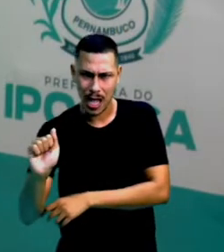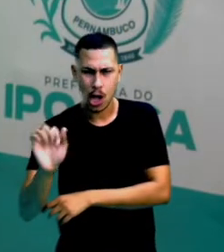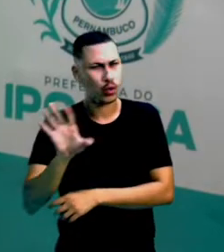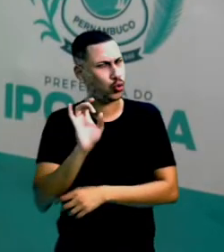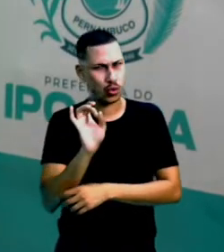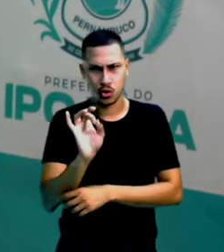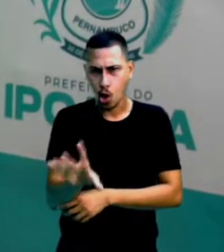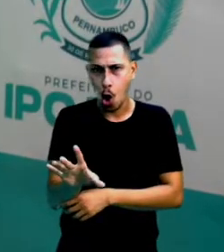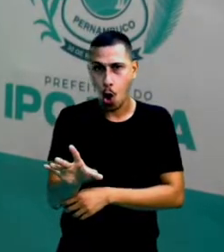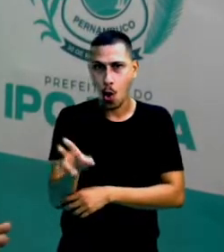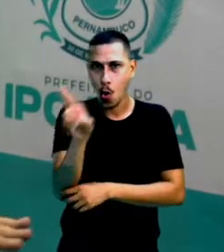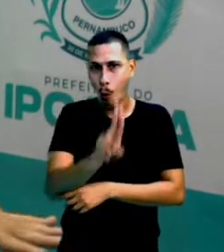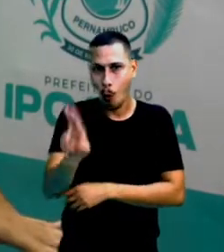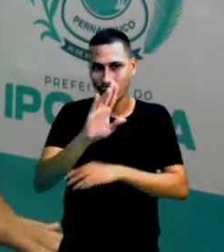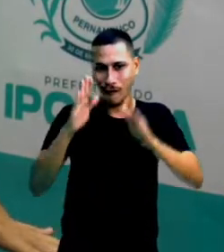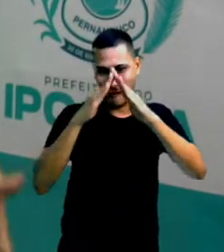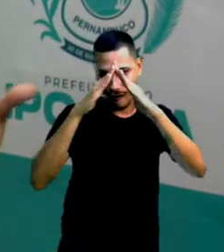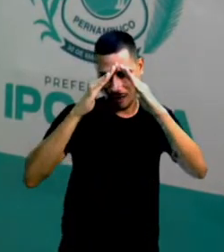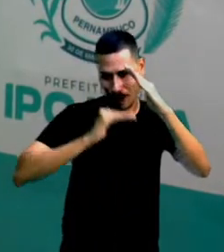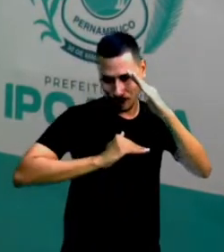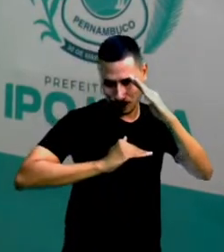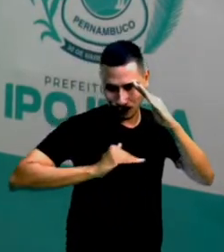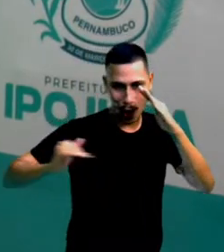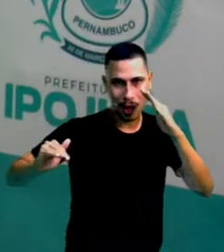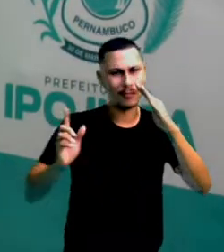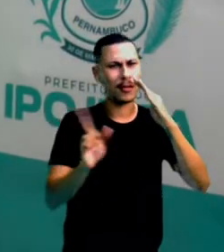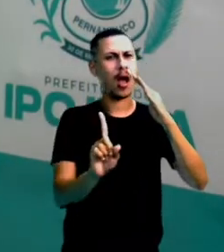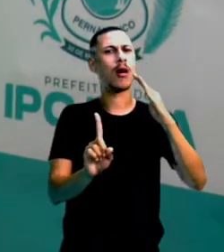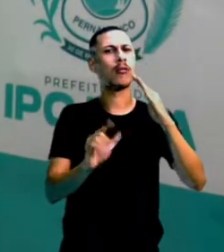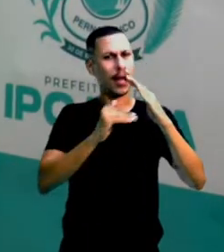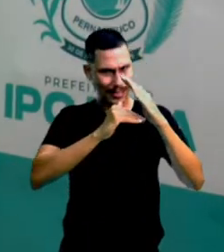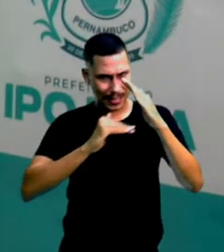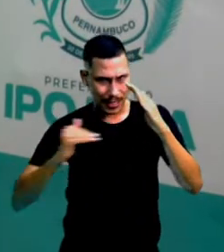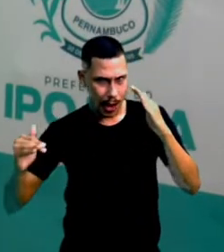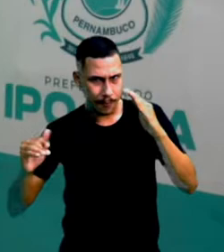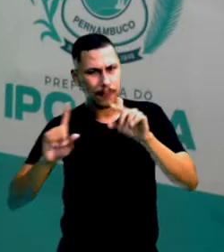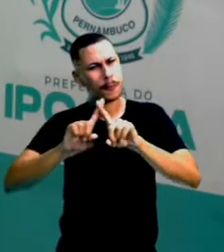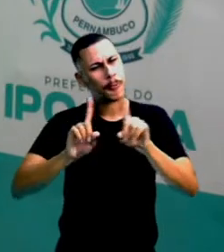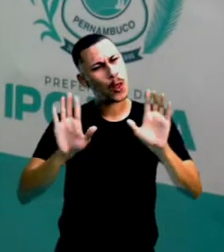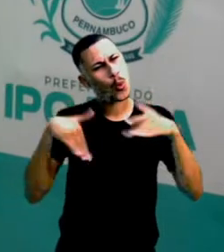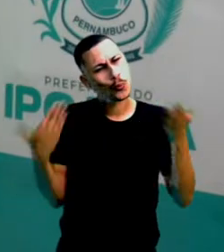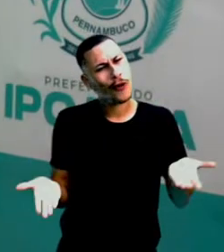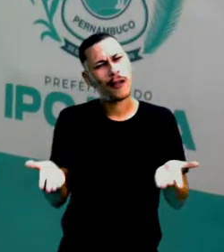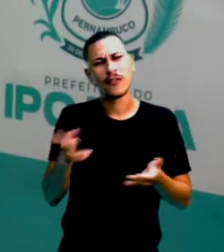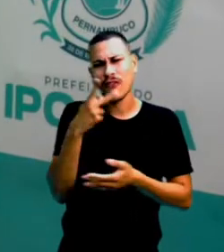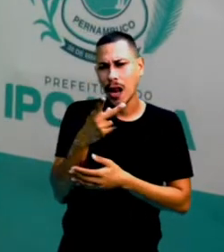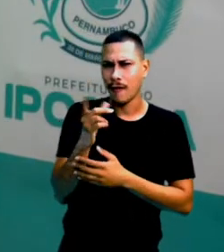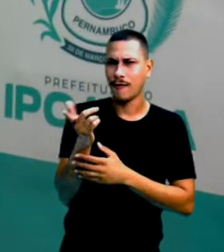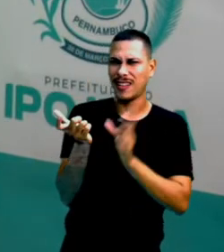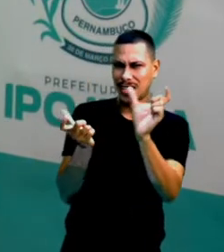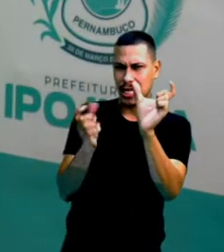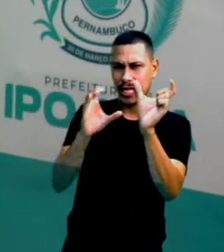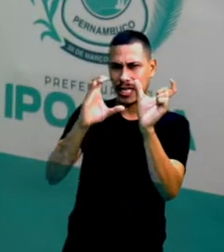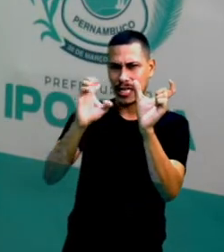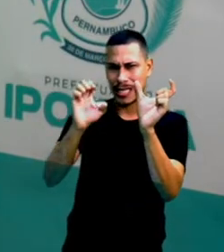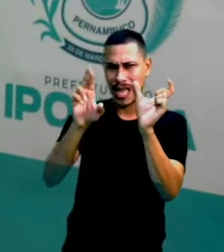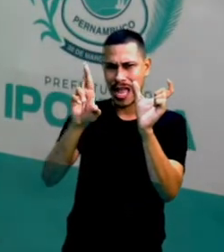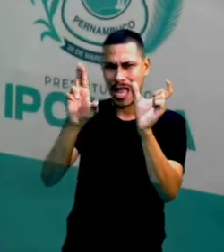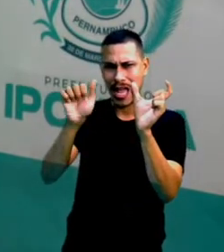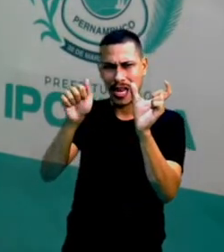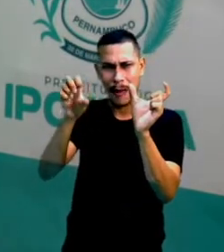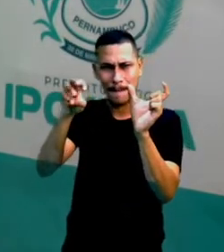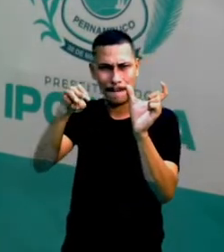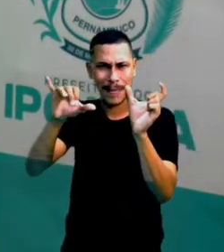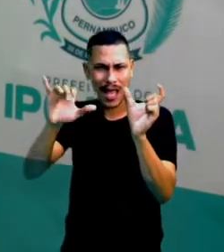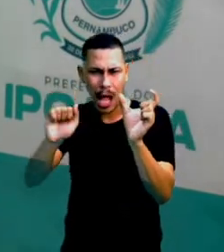é só essa que a gente bota na casa da gente, não. Aquilo ali é cerâmica? É. Mas quando a gente fala em cerâmica, em arte, são